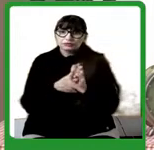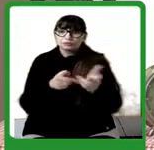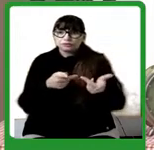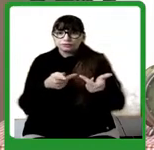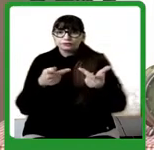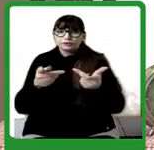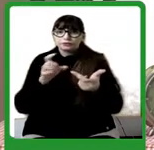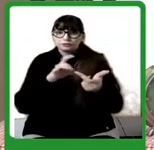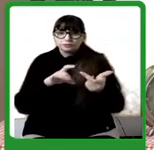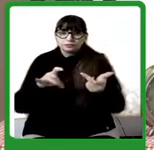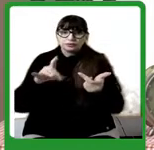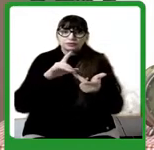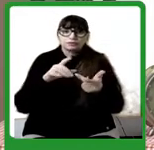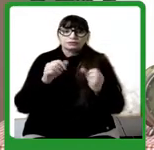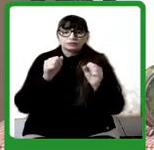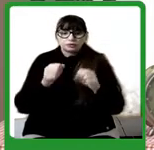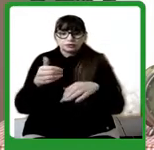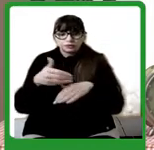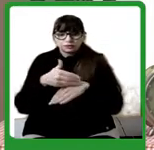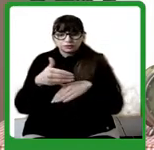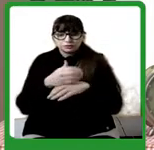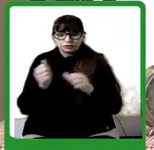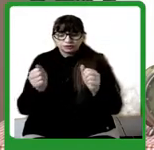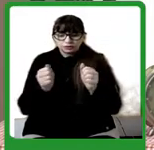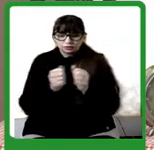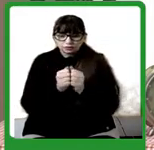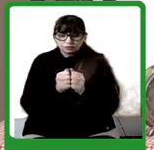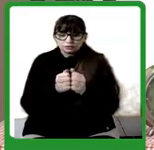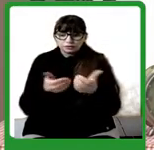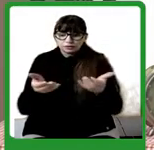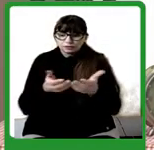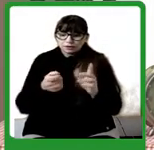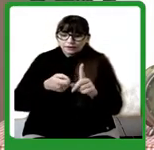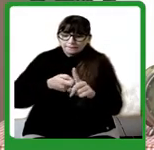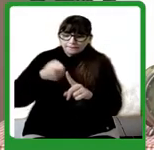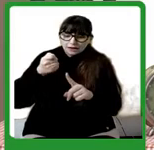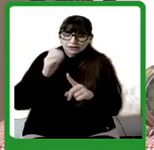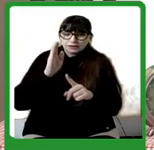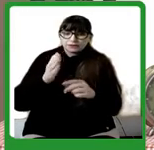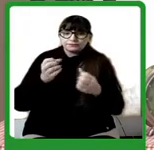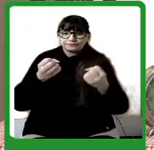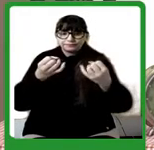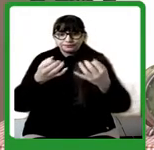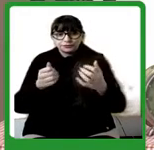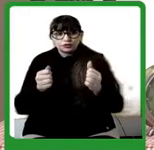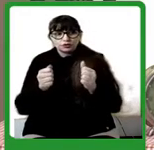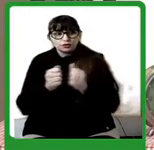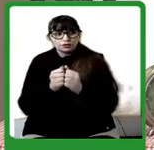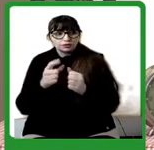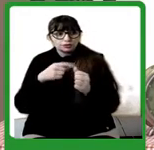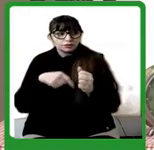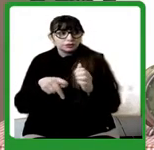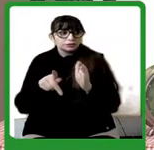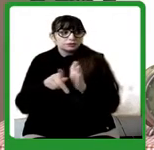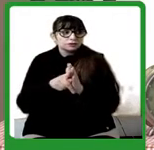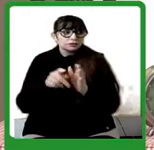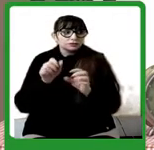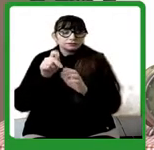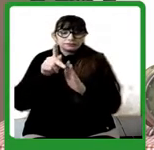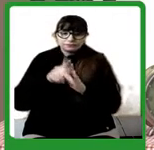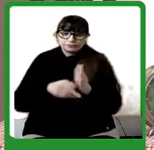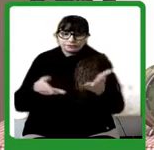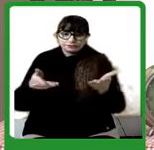vocês possam estar nos próximos meses, como o Fernando muito bem falou, né, junto conosco no programa Sicred Longevidade. Vamos